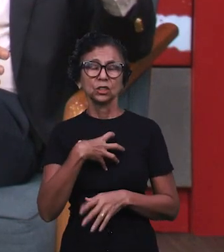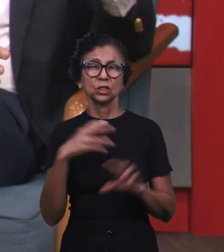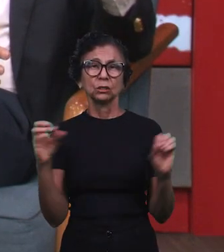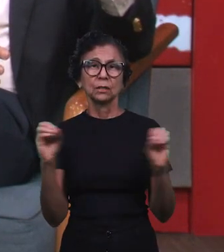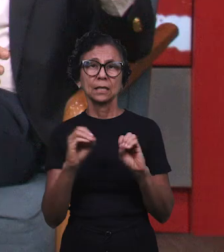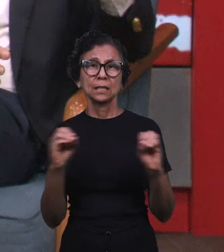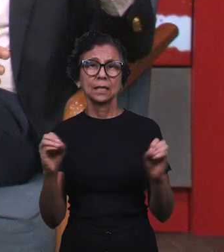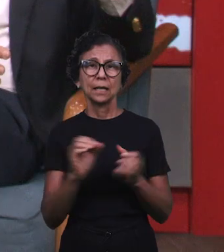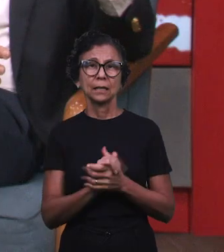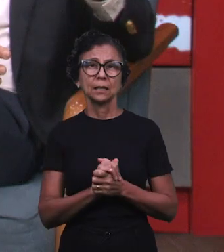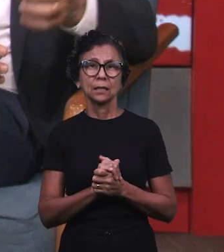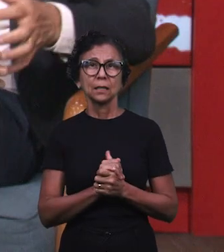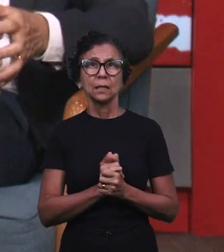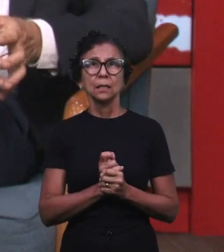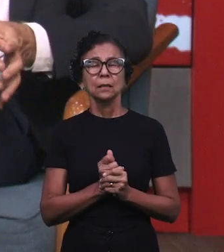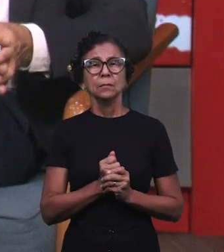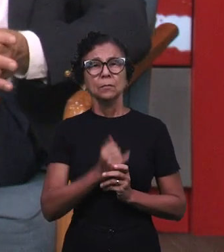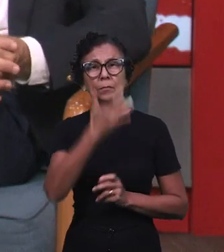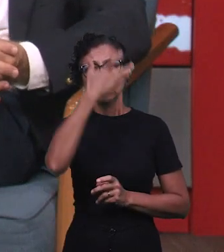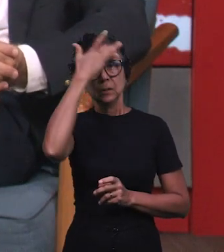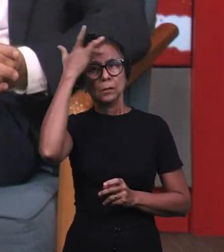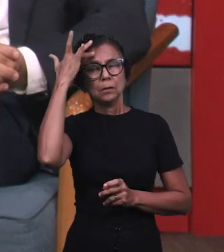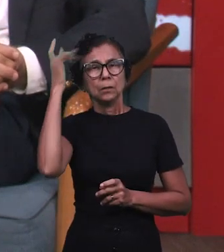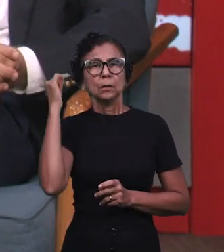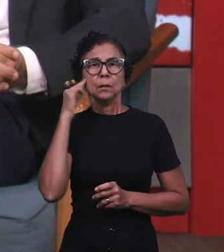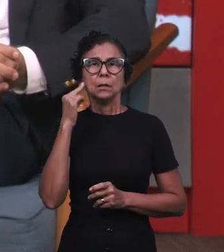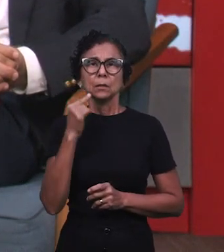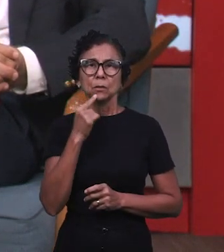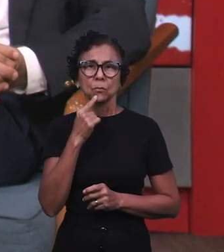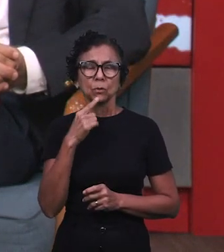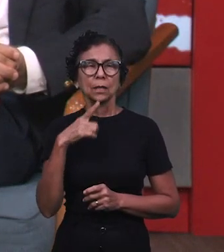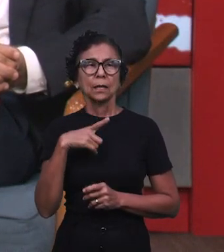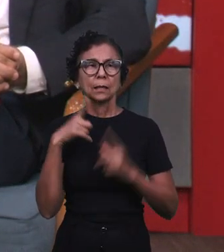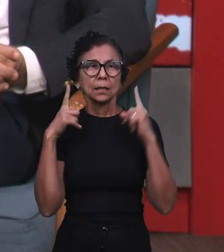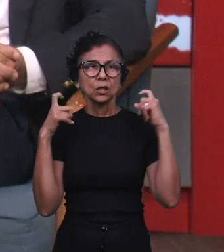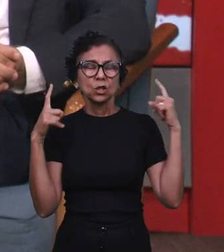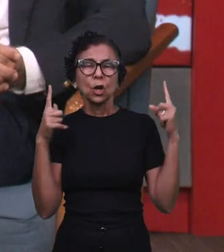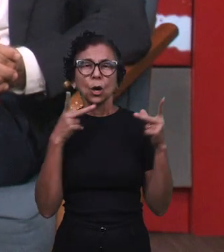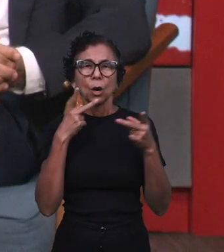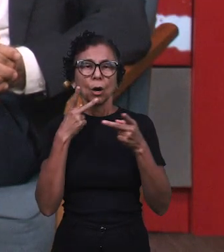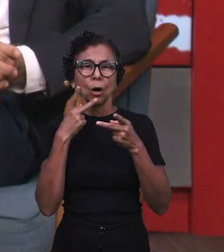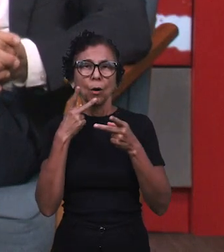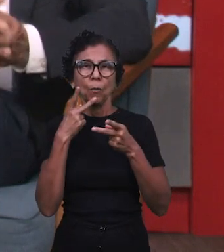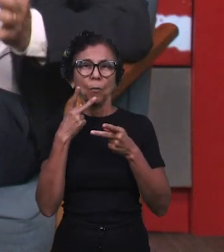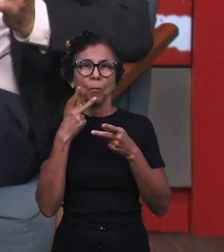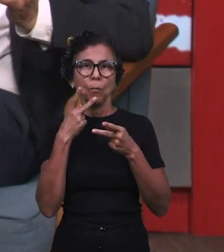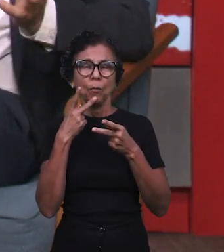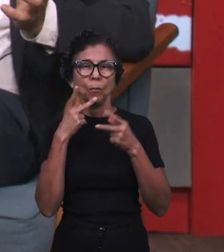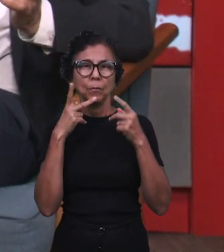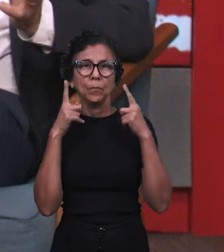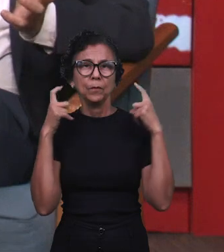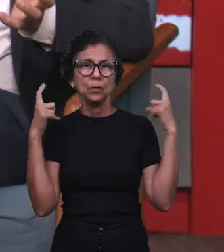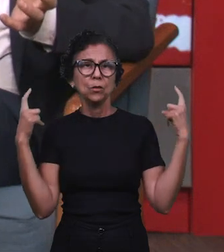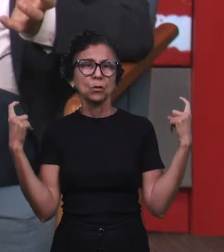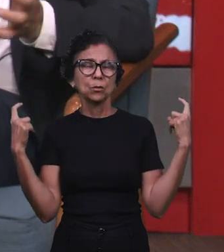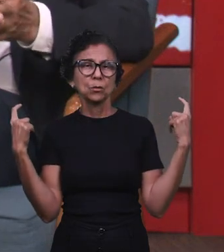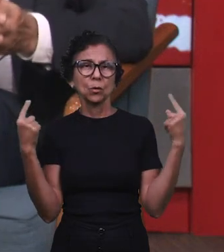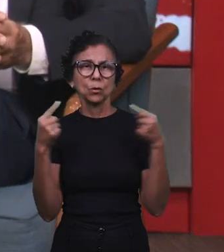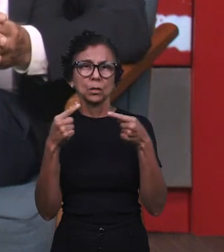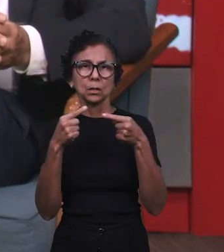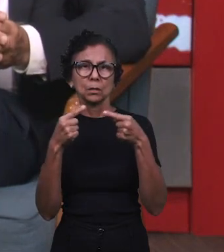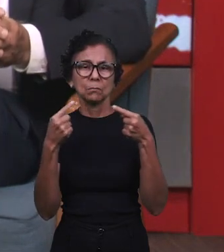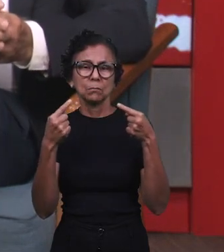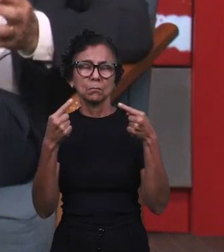O surdo emite sons? Emite sons. Ele emite sons, mas são sons